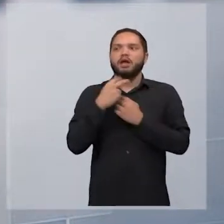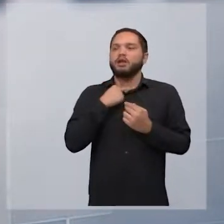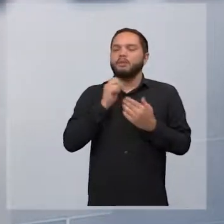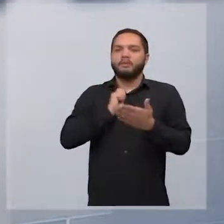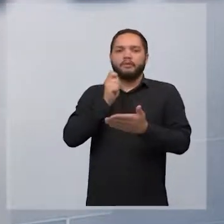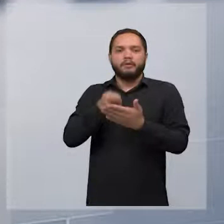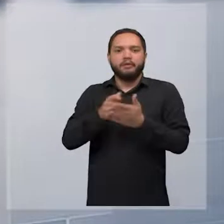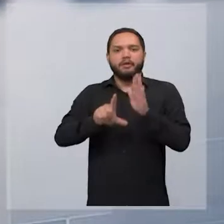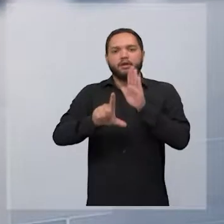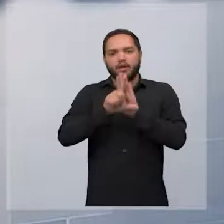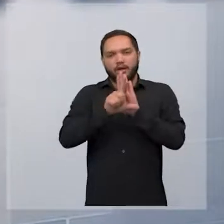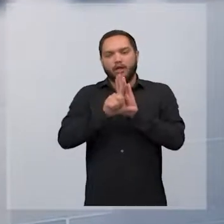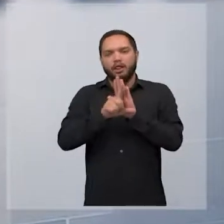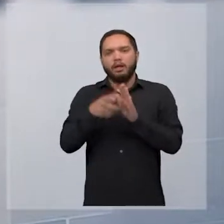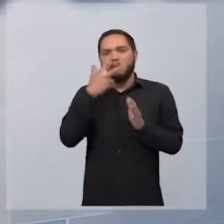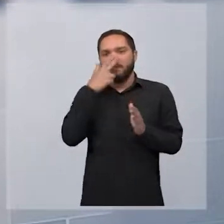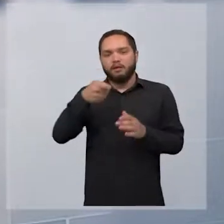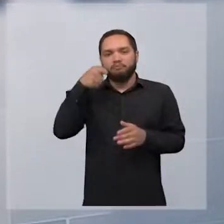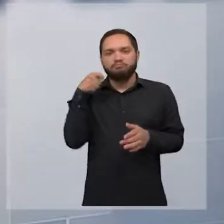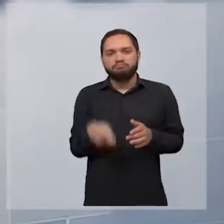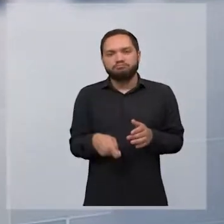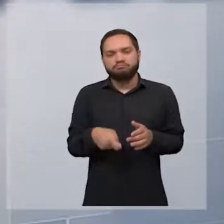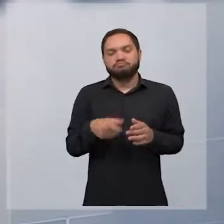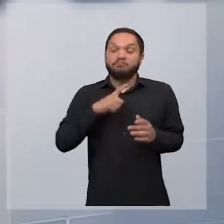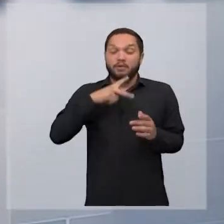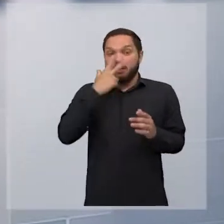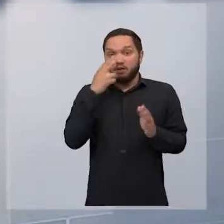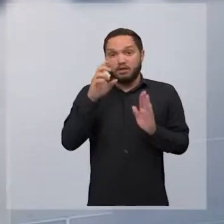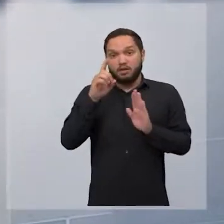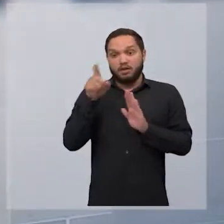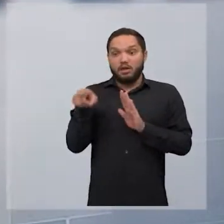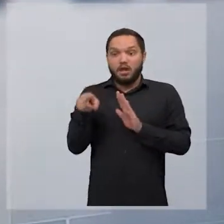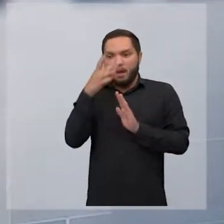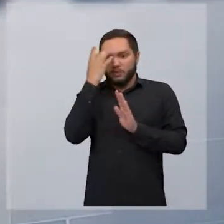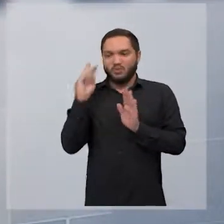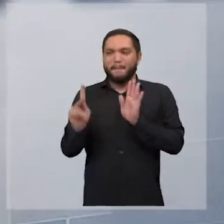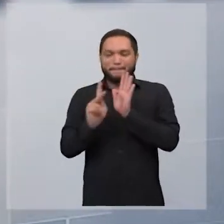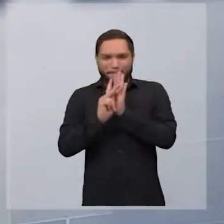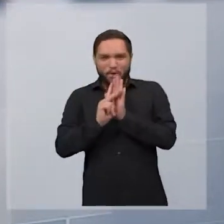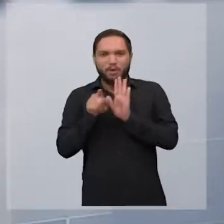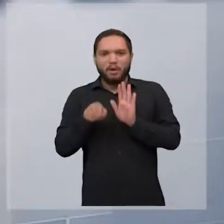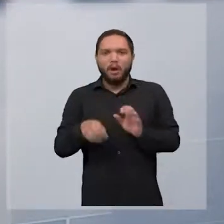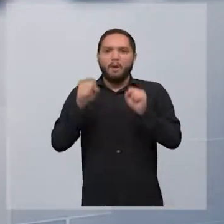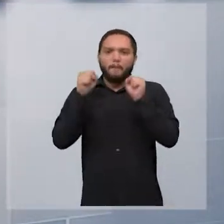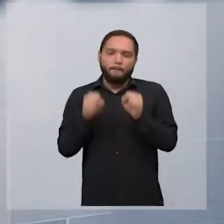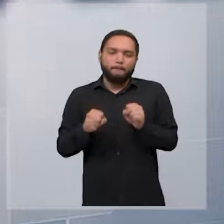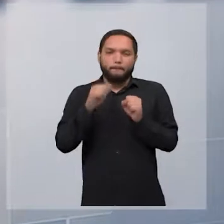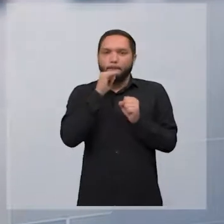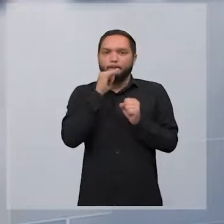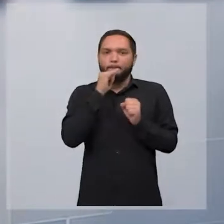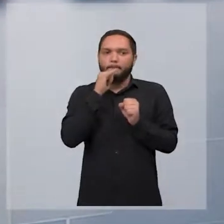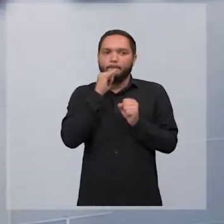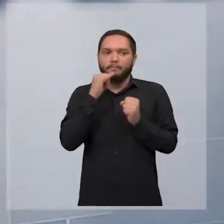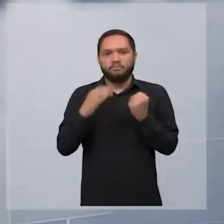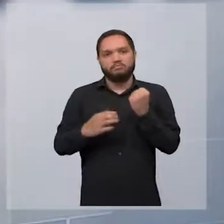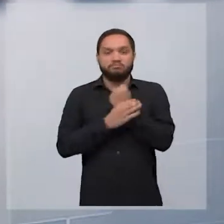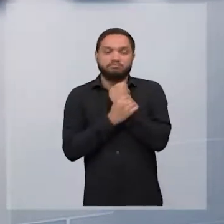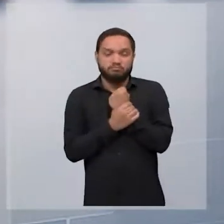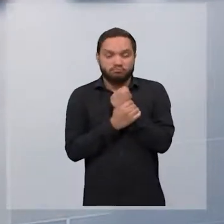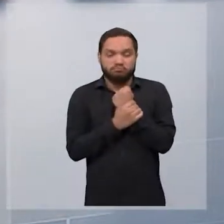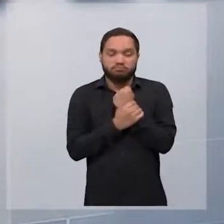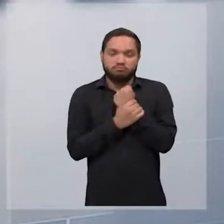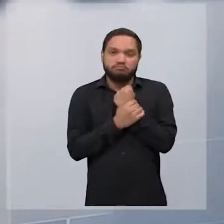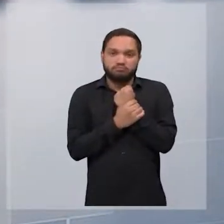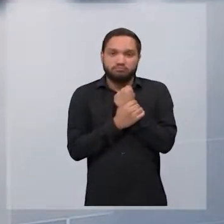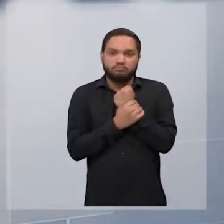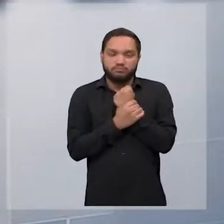inquilinato estabelece o direito que o dono, a propriedade, possa, por exemplo, estar protegida. E aí tem toda uma